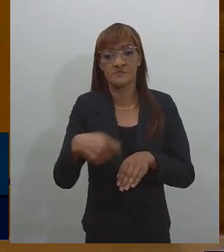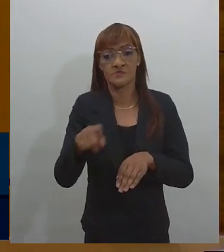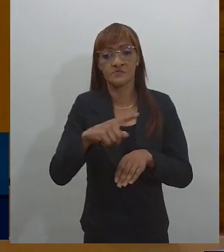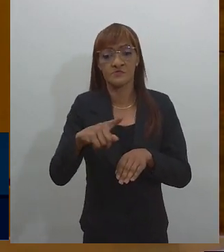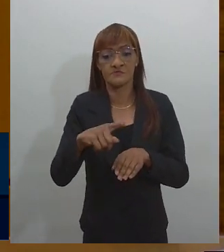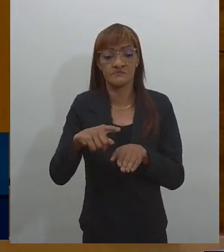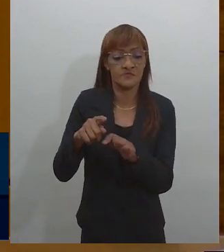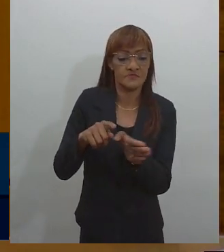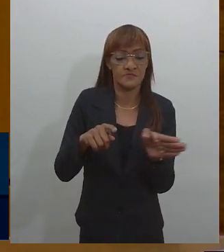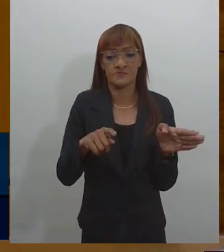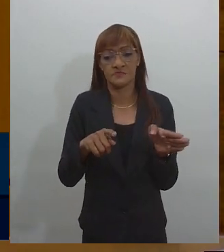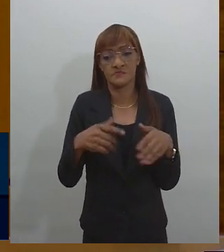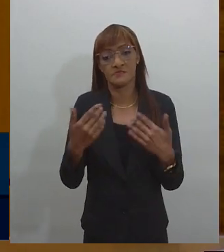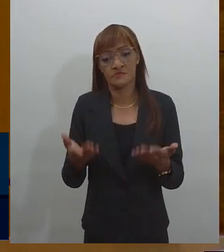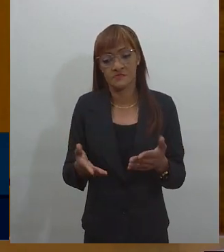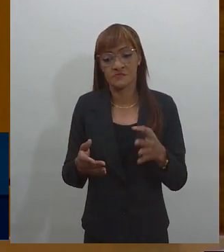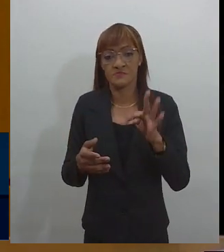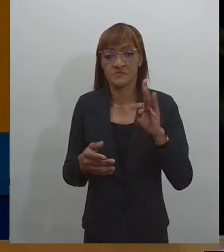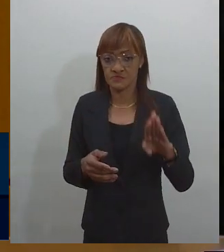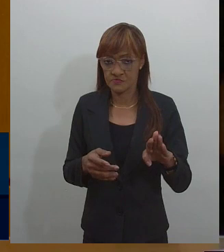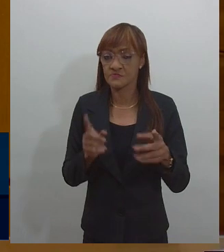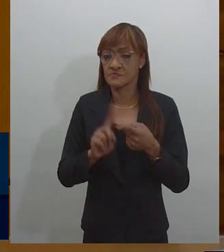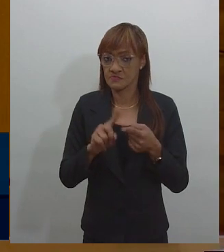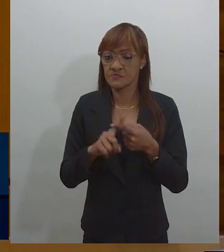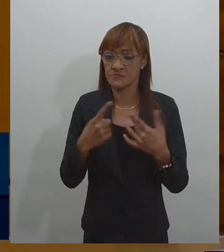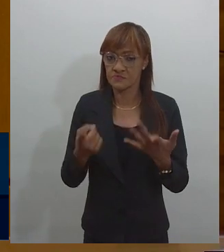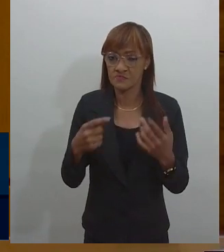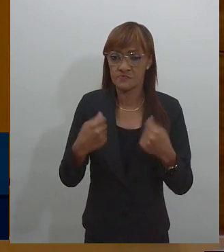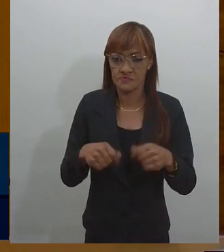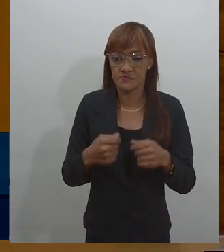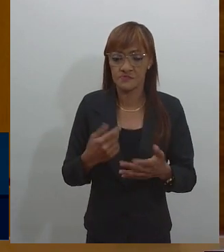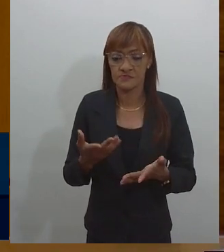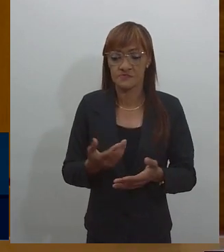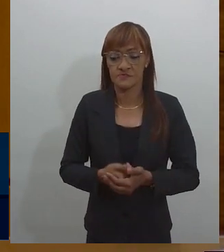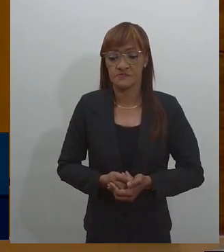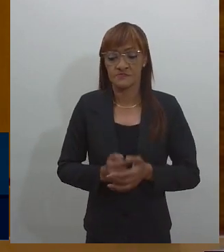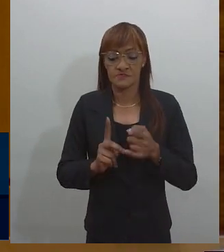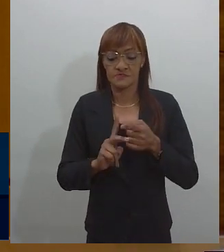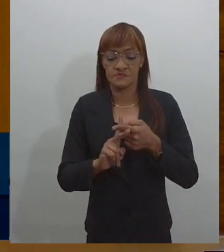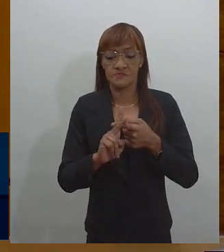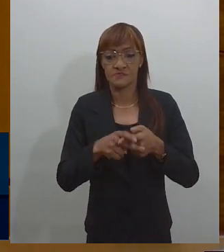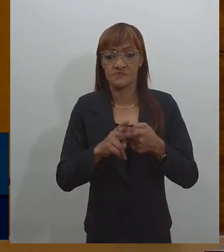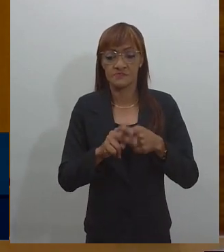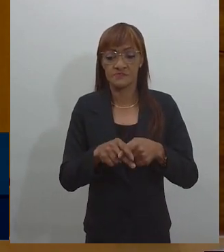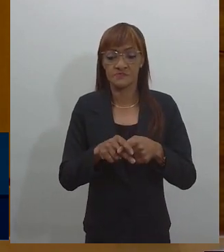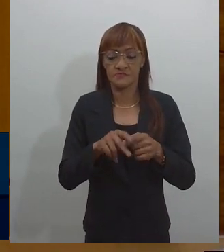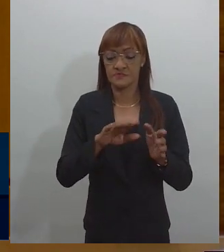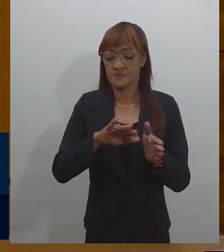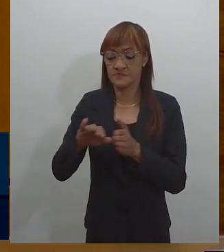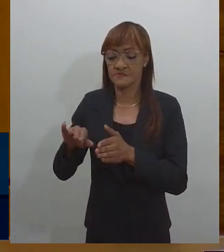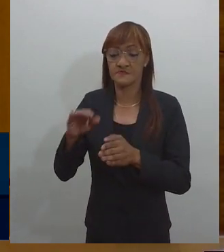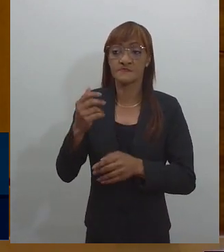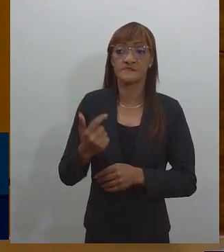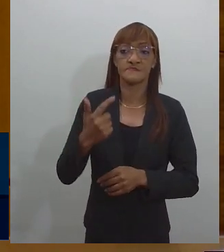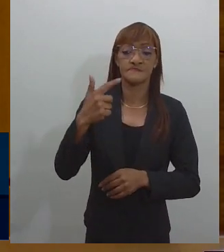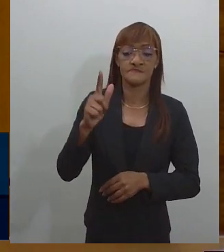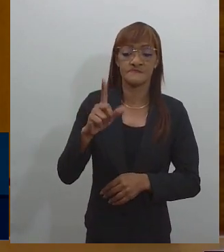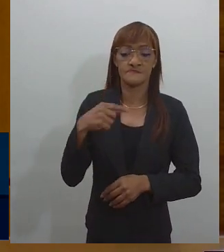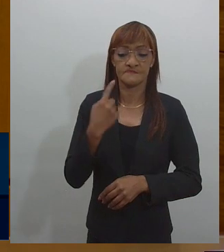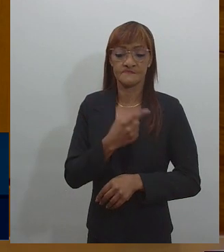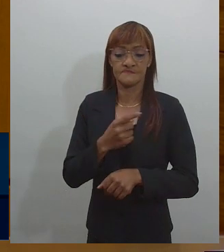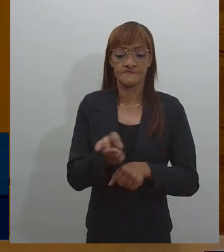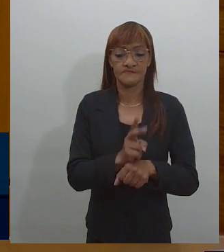está precisando fazer os reparos. Outra rodovia que nós fiscalizamos, lógico, foi ali